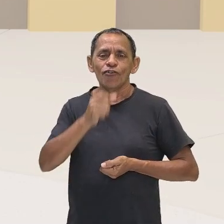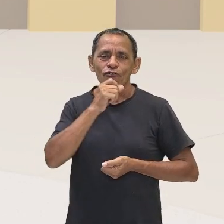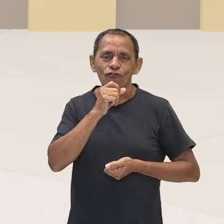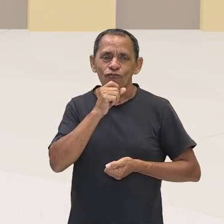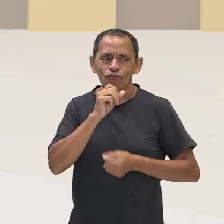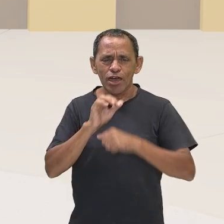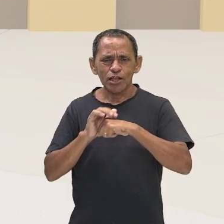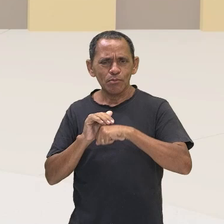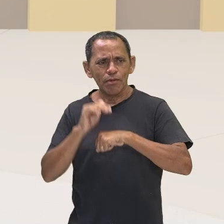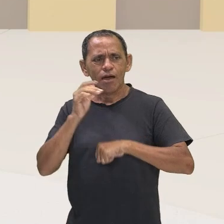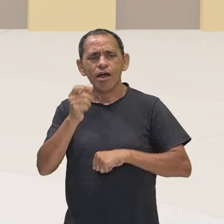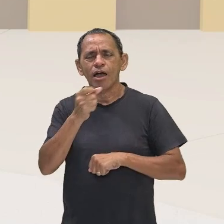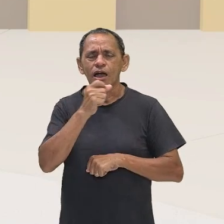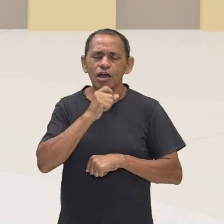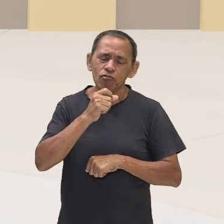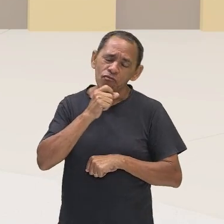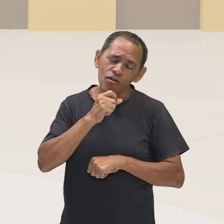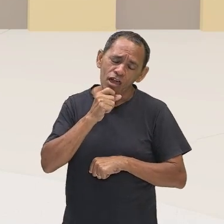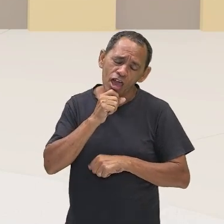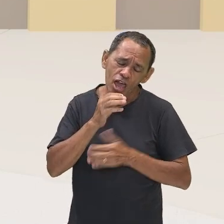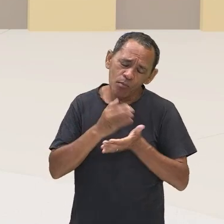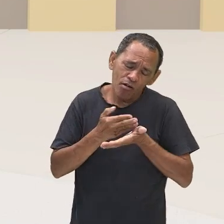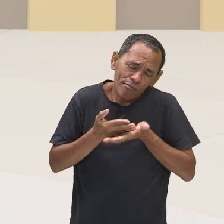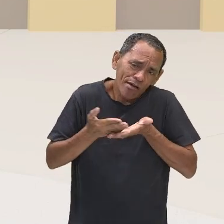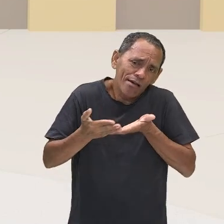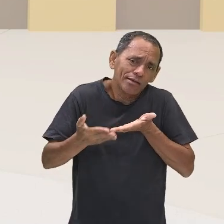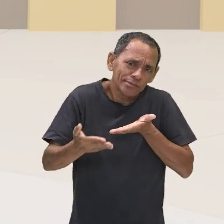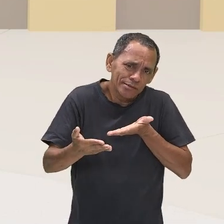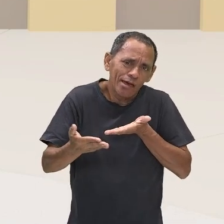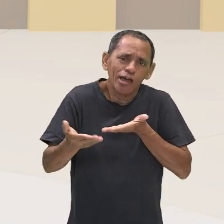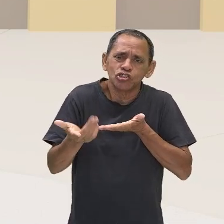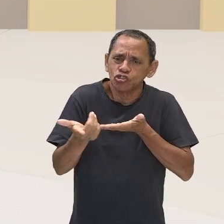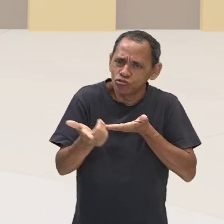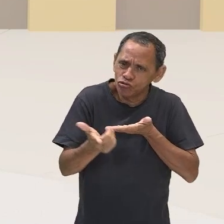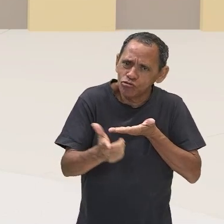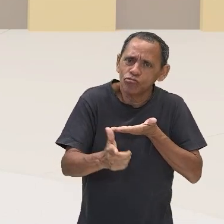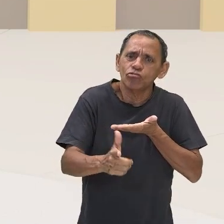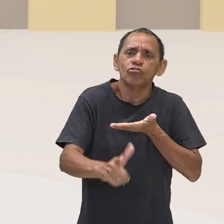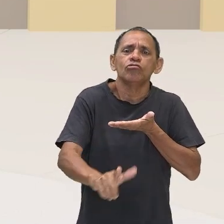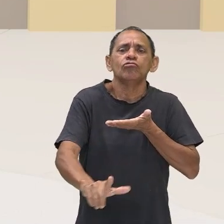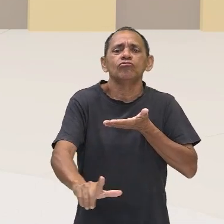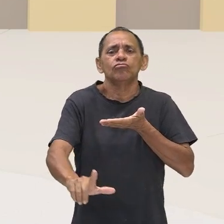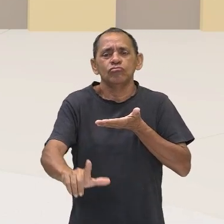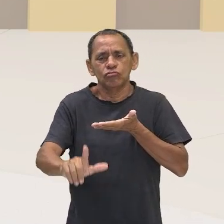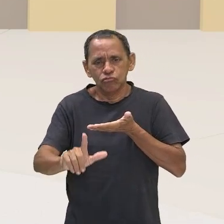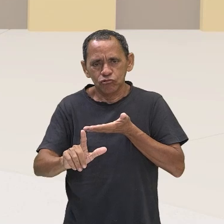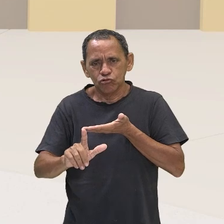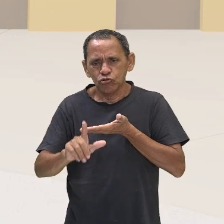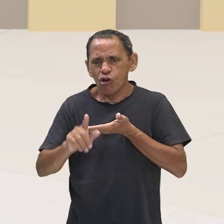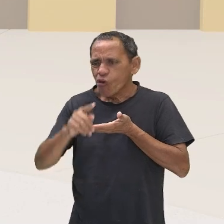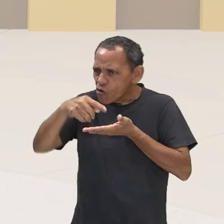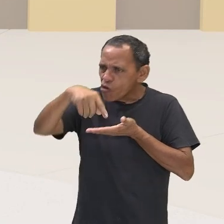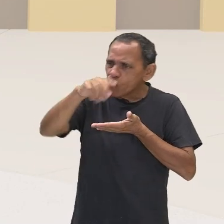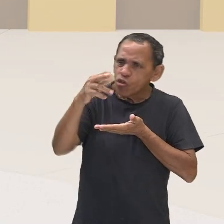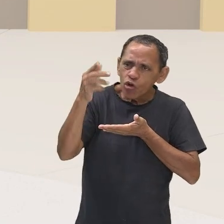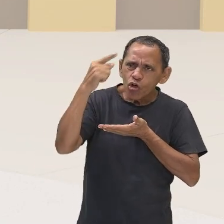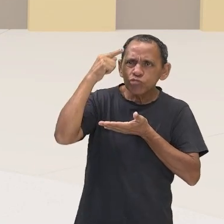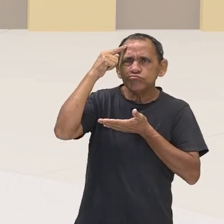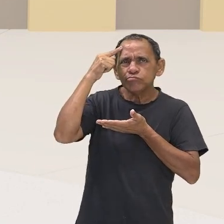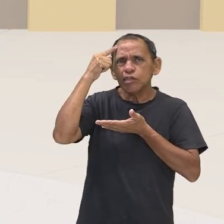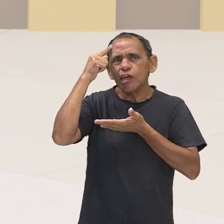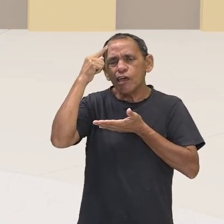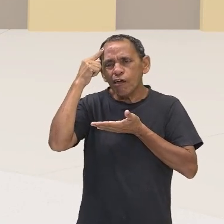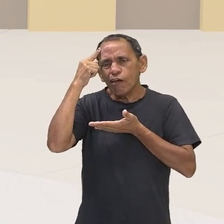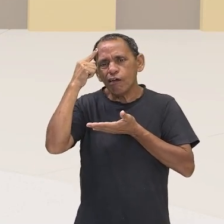velho demais para iniciar uma nova carreira. Todos pensam que sou velho demais para conseguir aprender algo